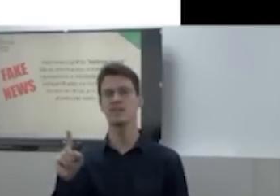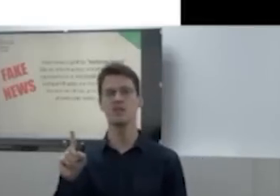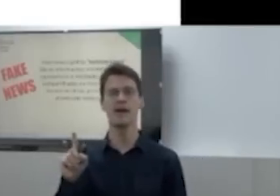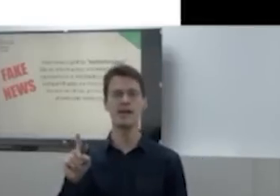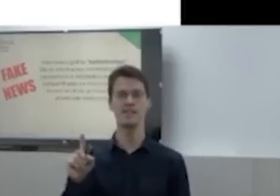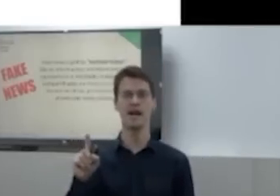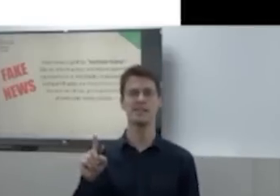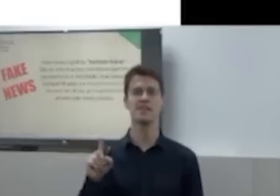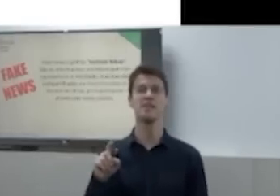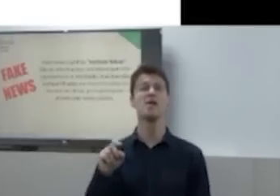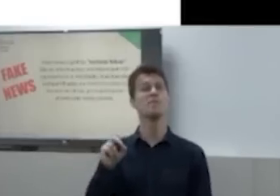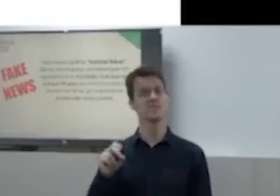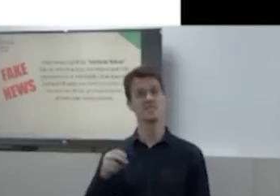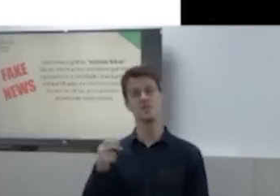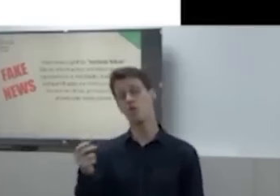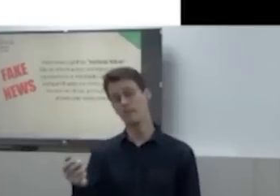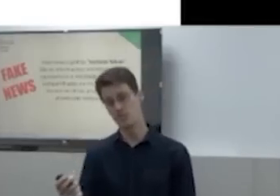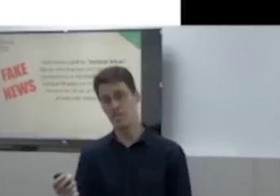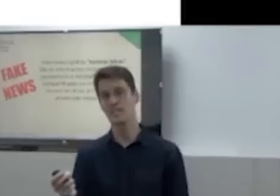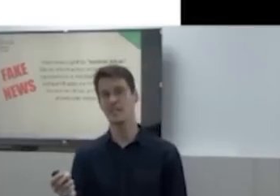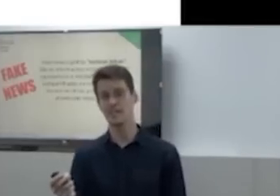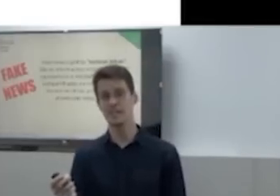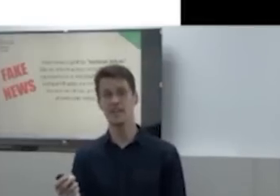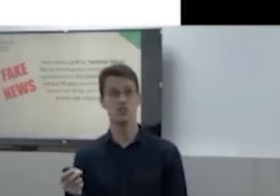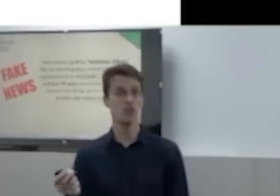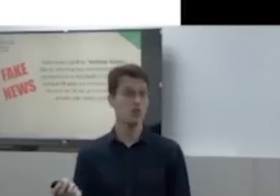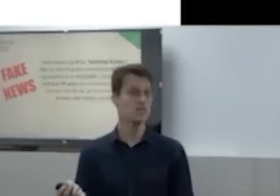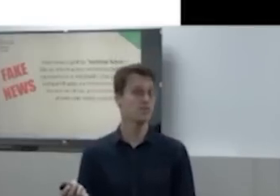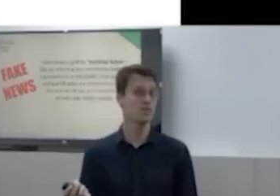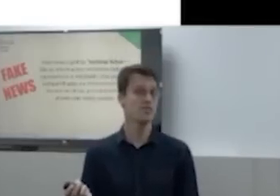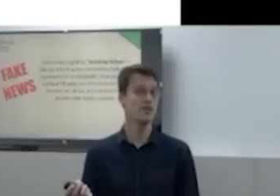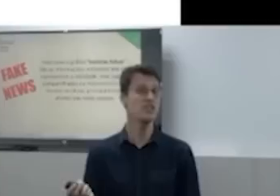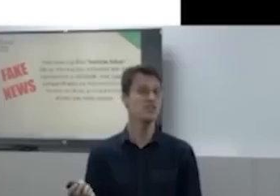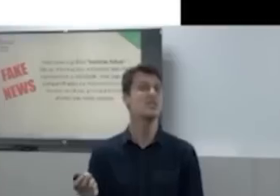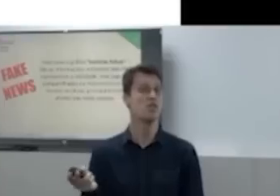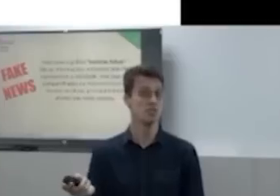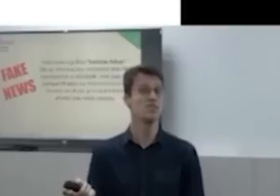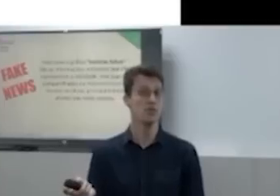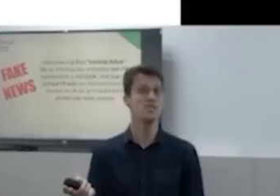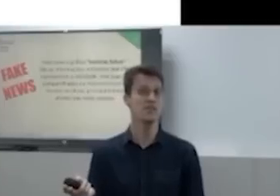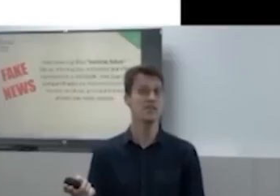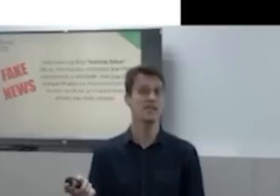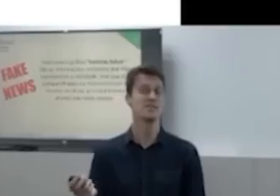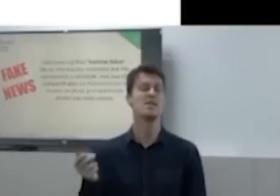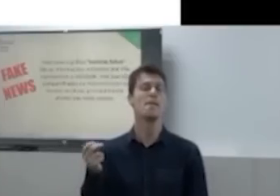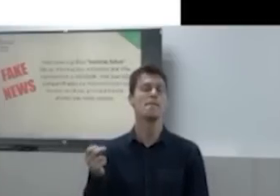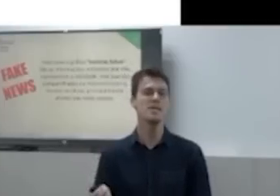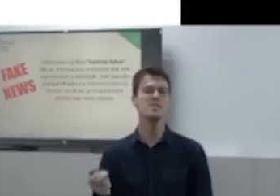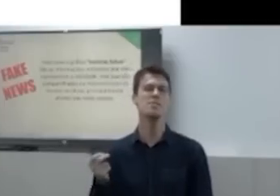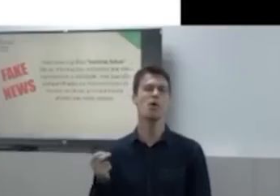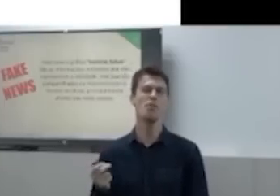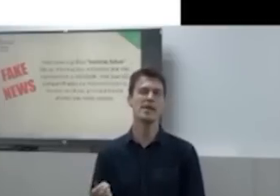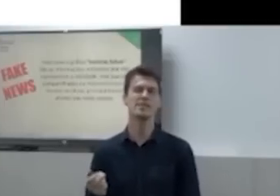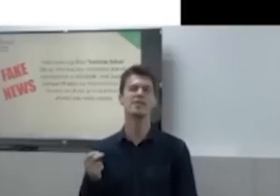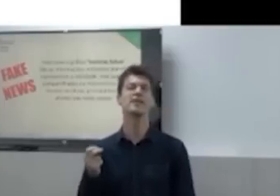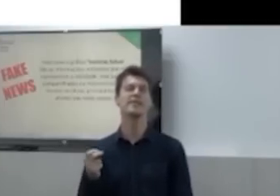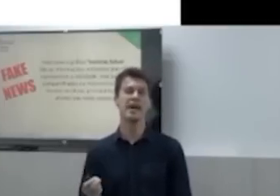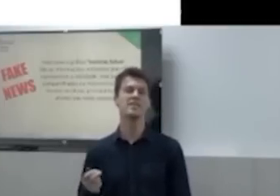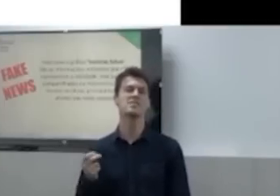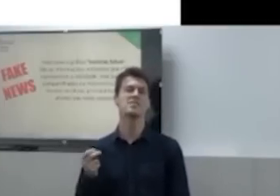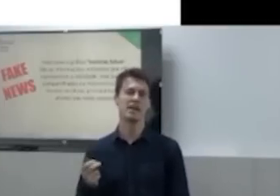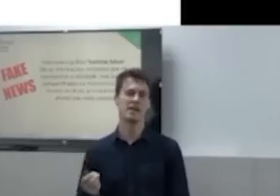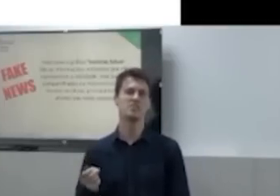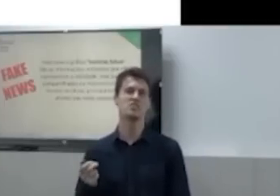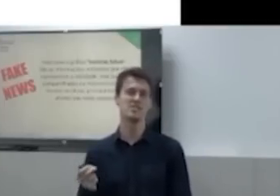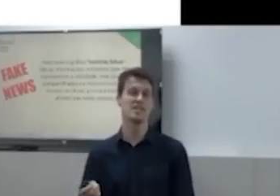não representam a realidade, mas que são compartilhadas na internet como se fossem verídicas, como se fossem verdadeiras,